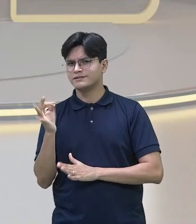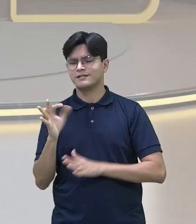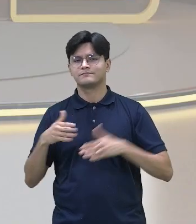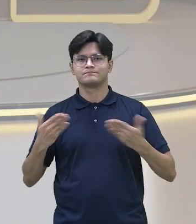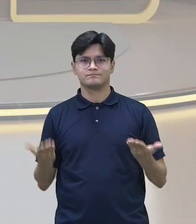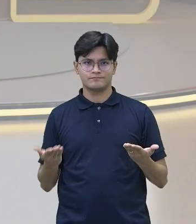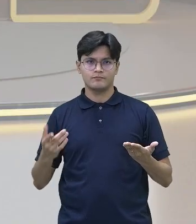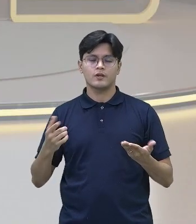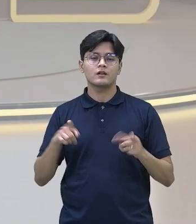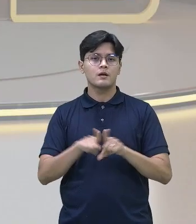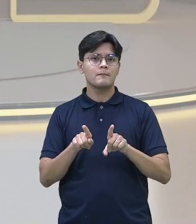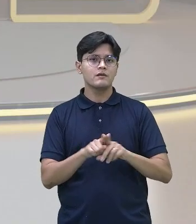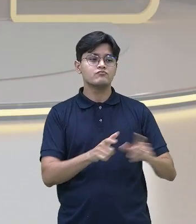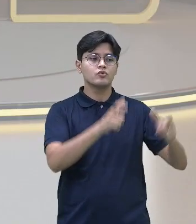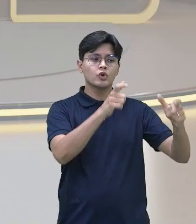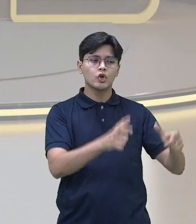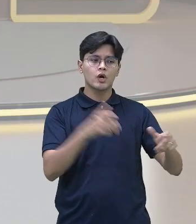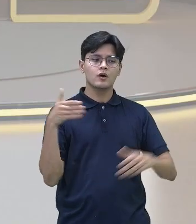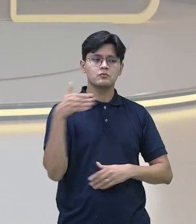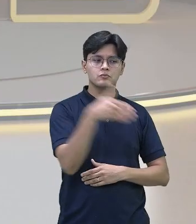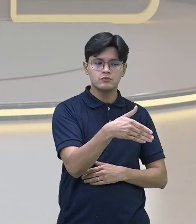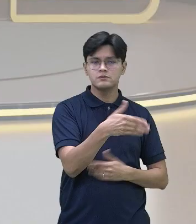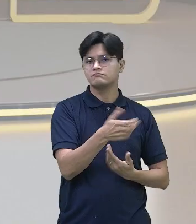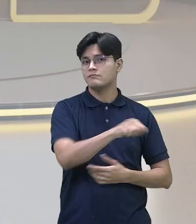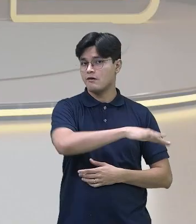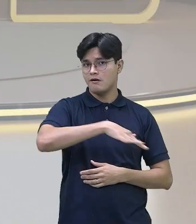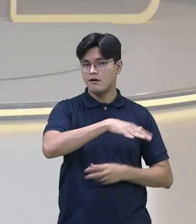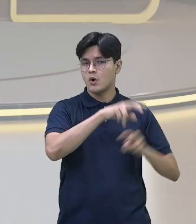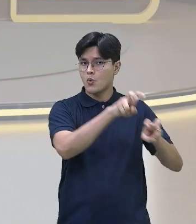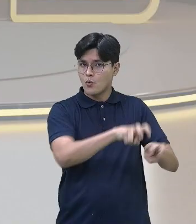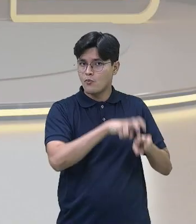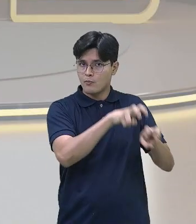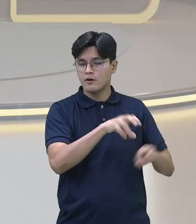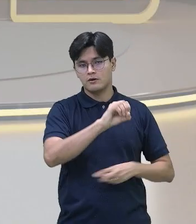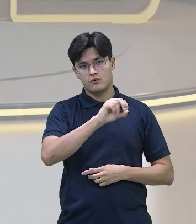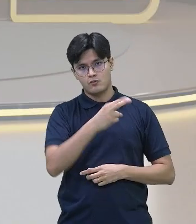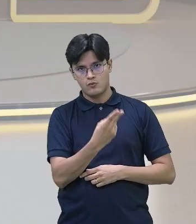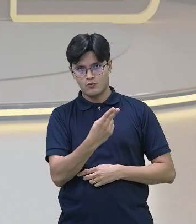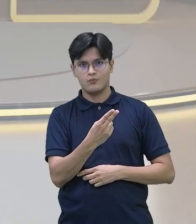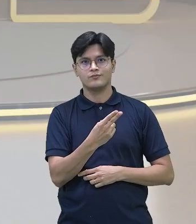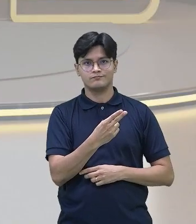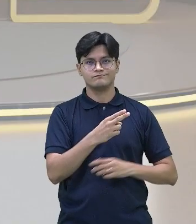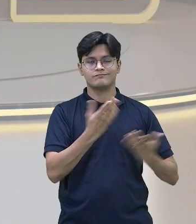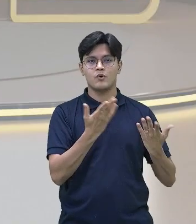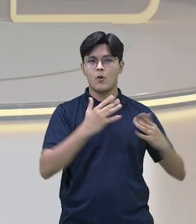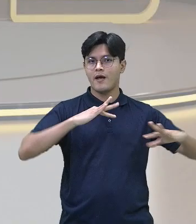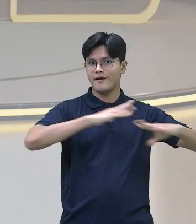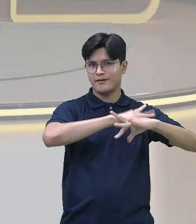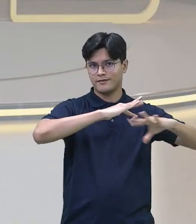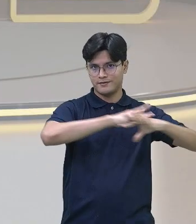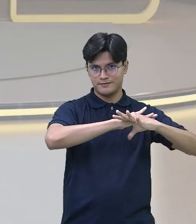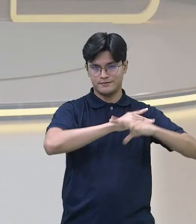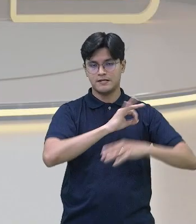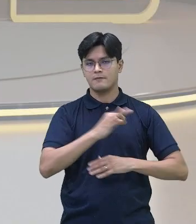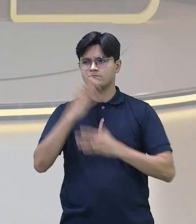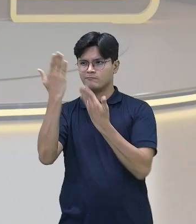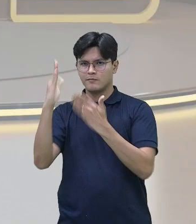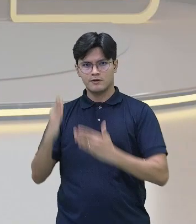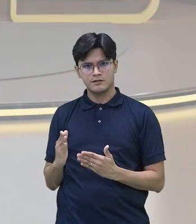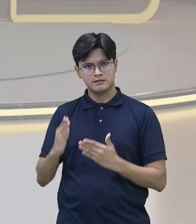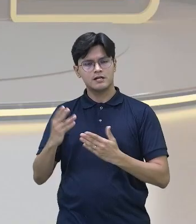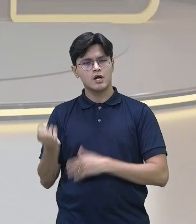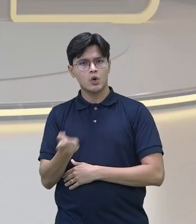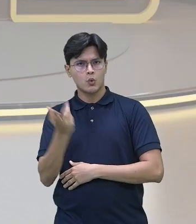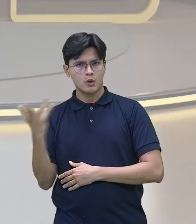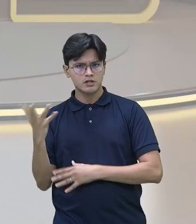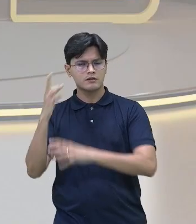ir para uma área rural. Tá legal? E essa análise quantitativa, ela revela justamente os padrões, tá certo?